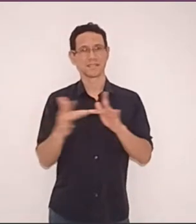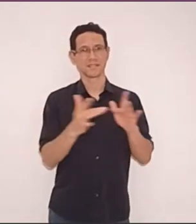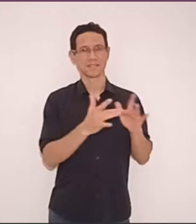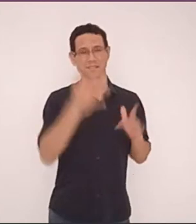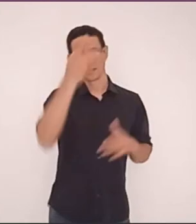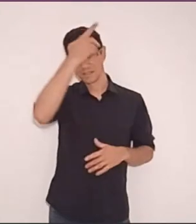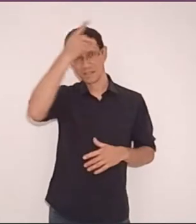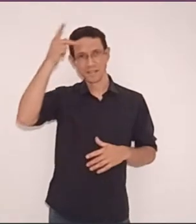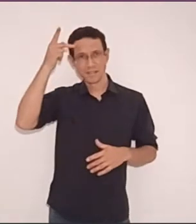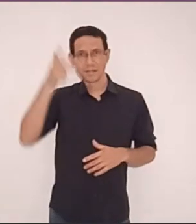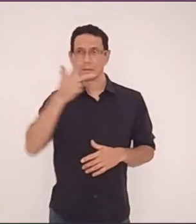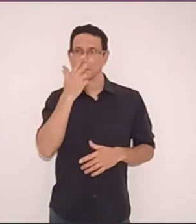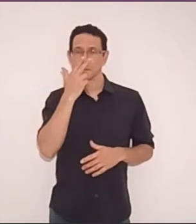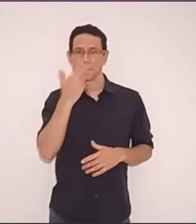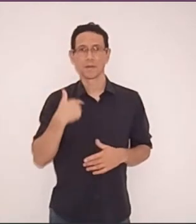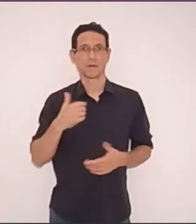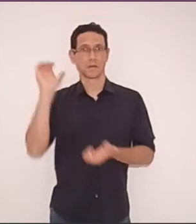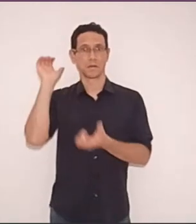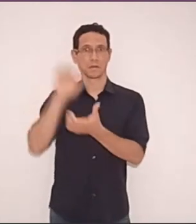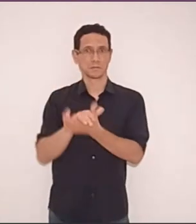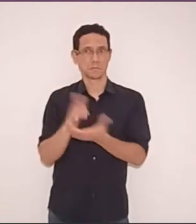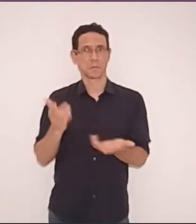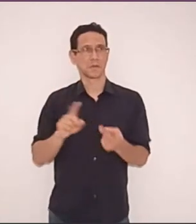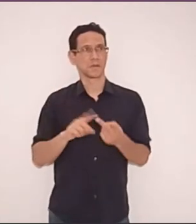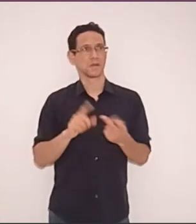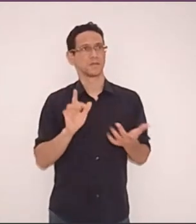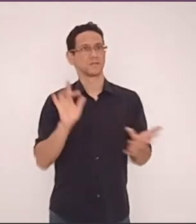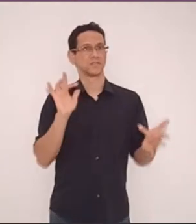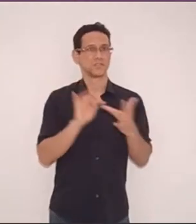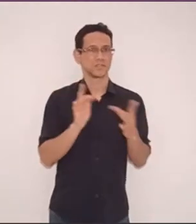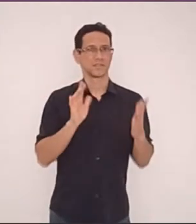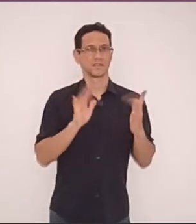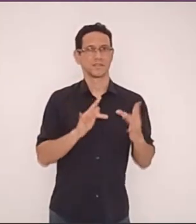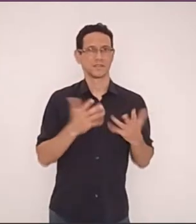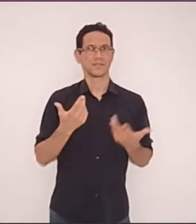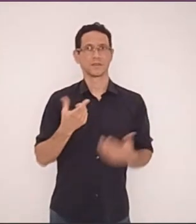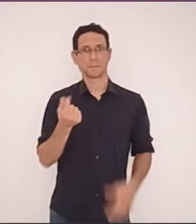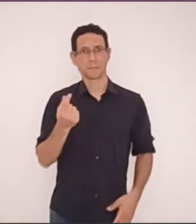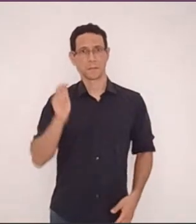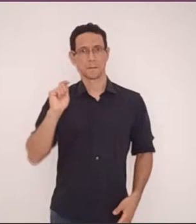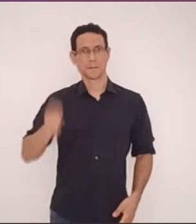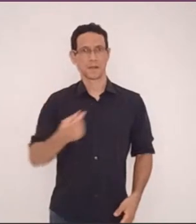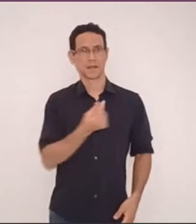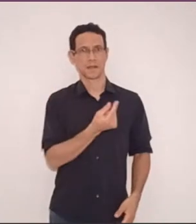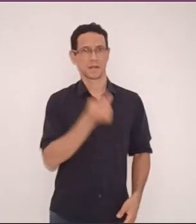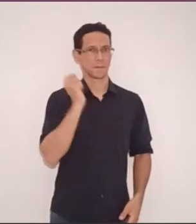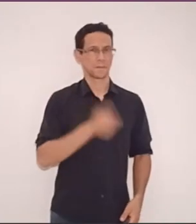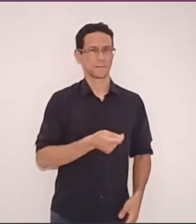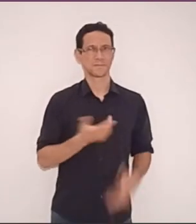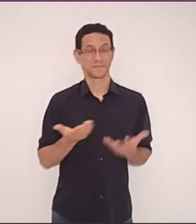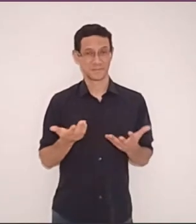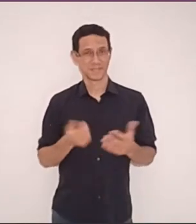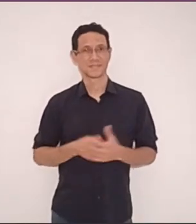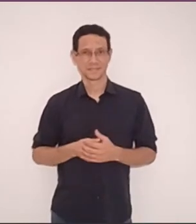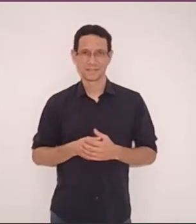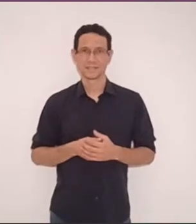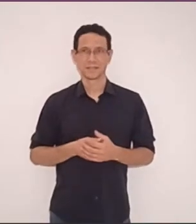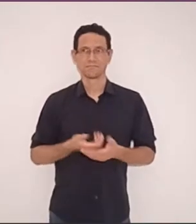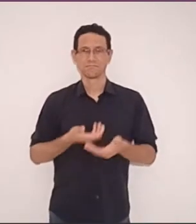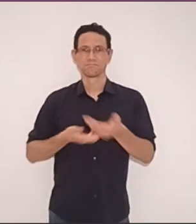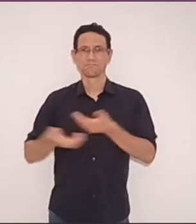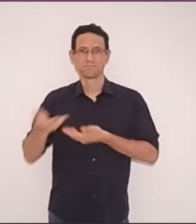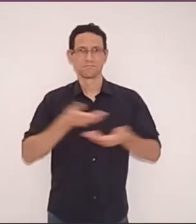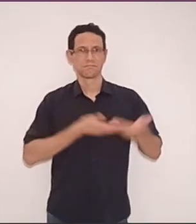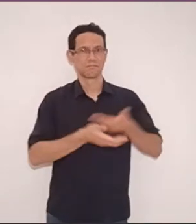depois são mercados casamento relacionamento tudo parece um preso e esse ponto acaba se uma